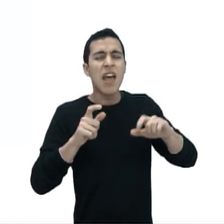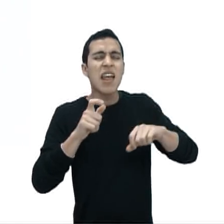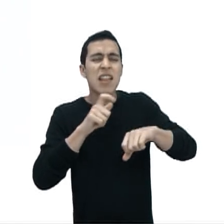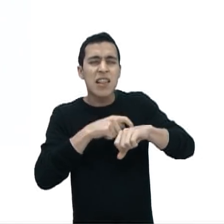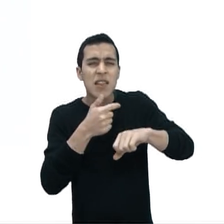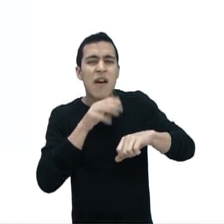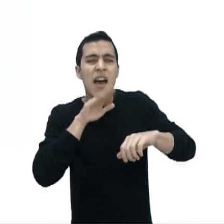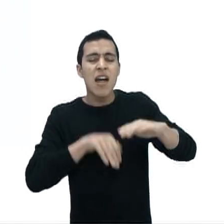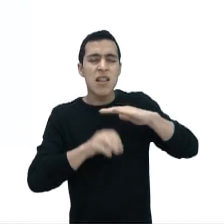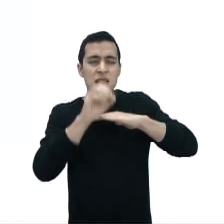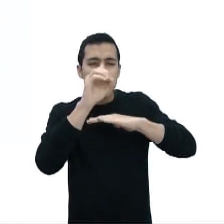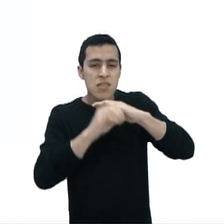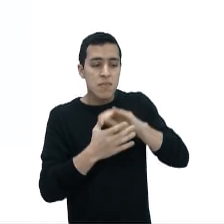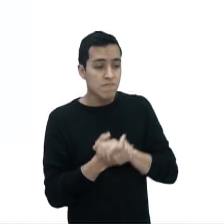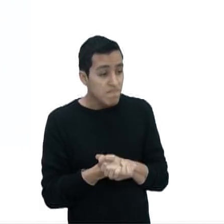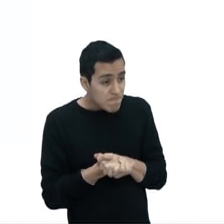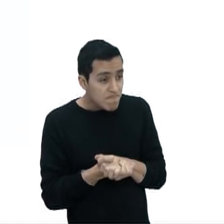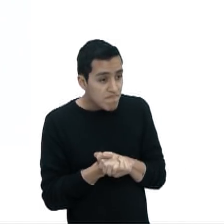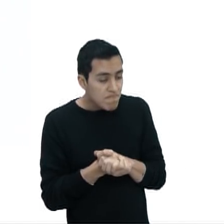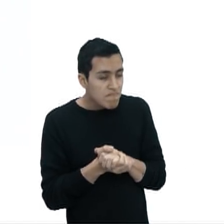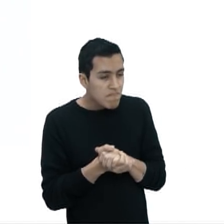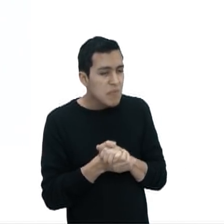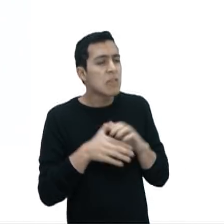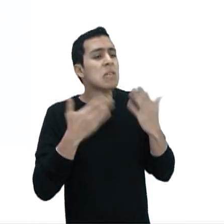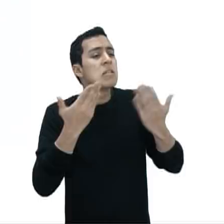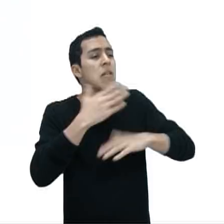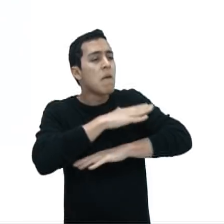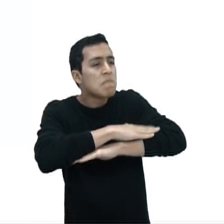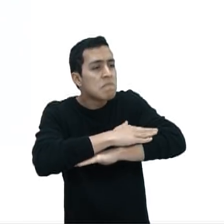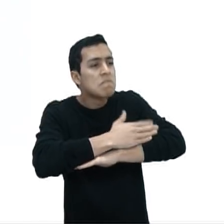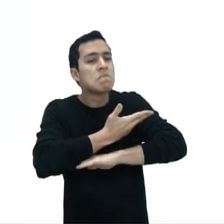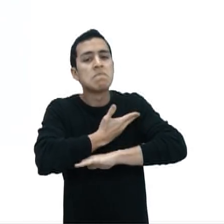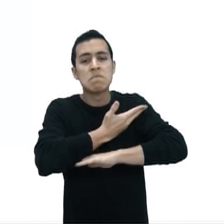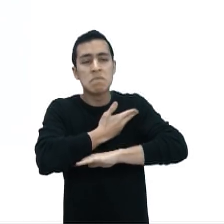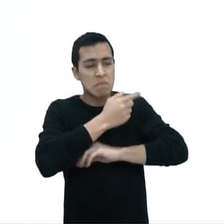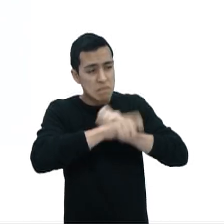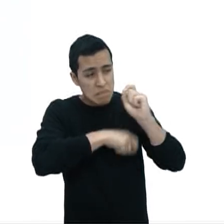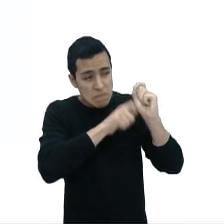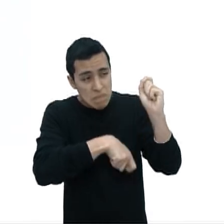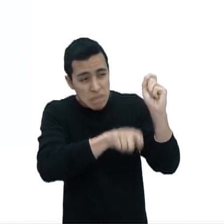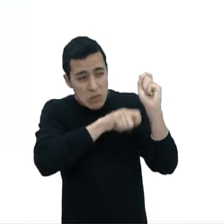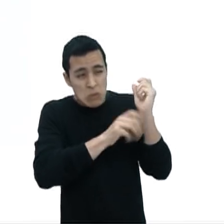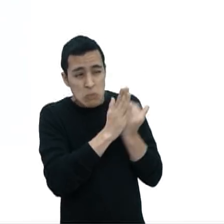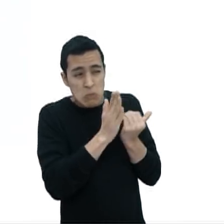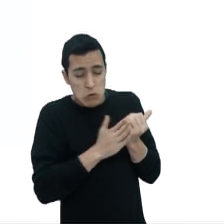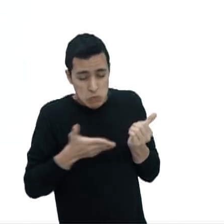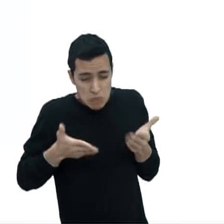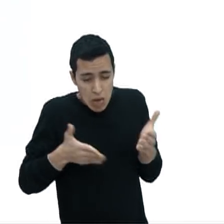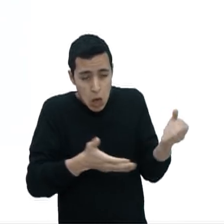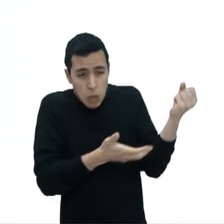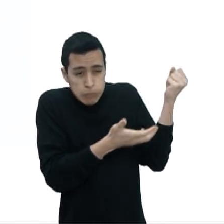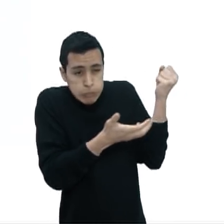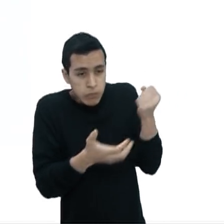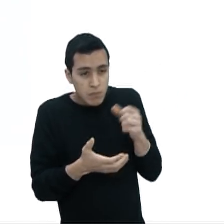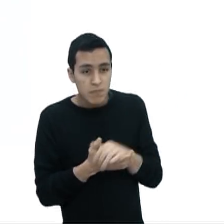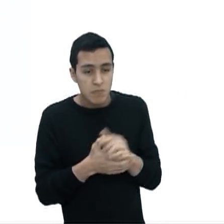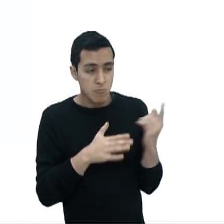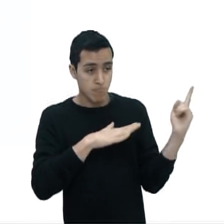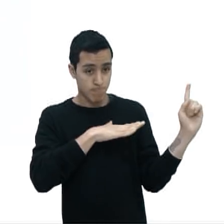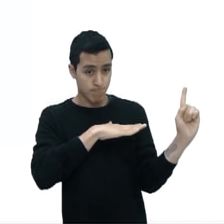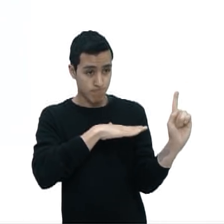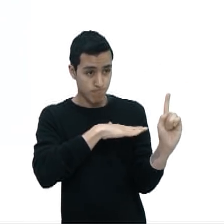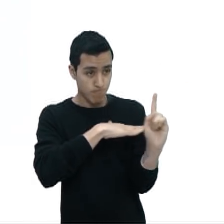tarde. Timóteo, então, compadre Bagatela, pescou muito peixe? Bagatela, nada,